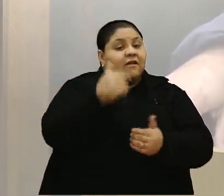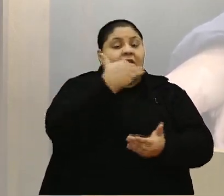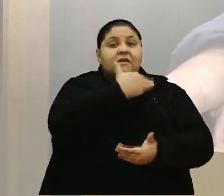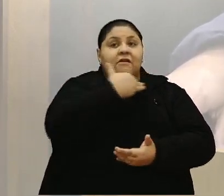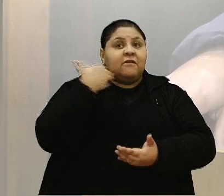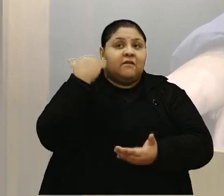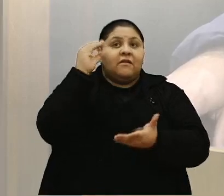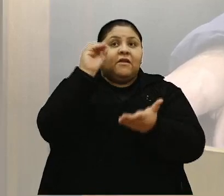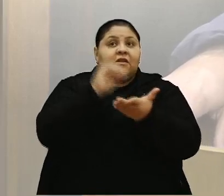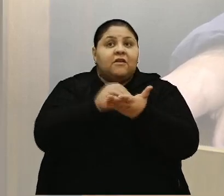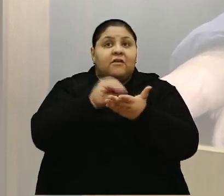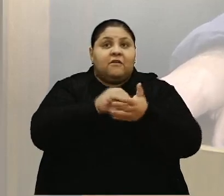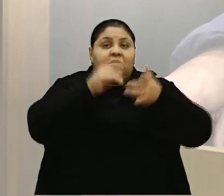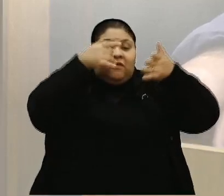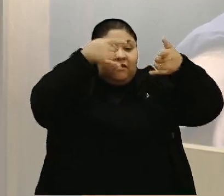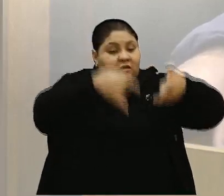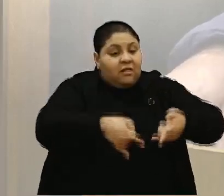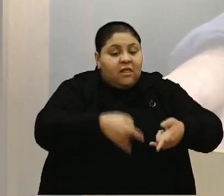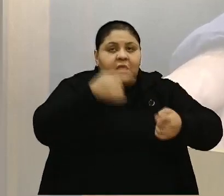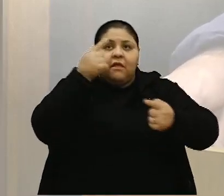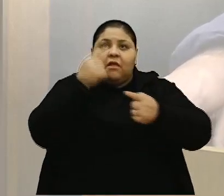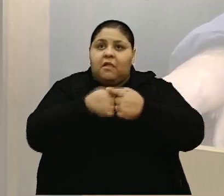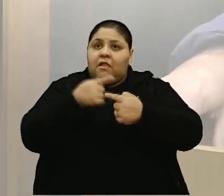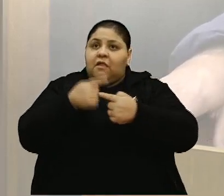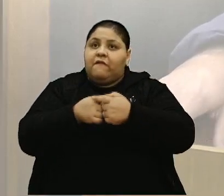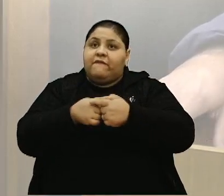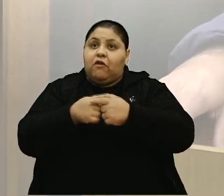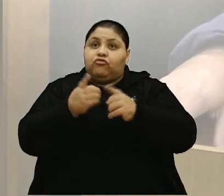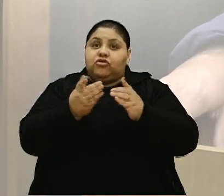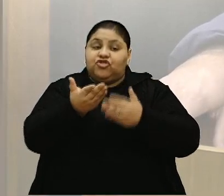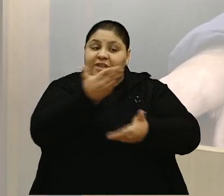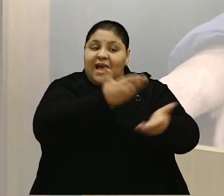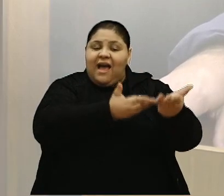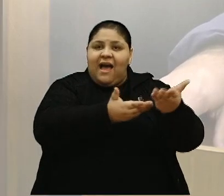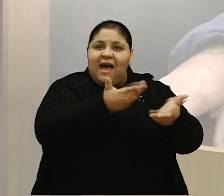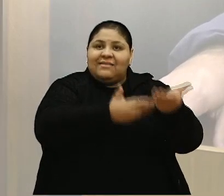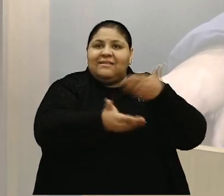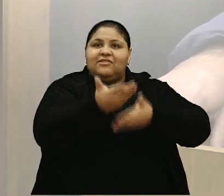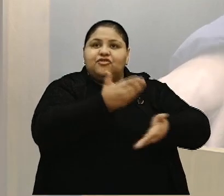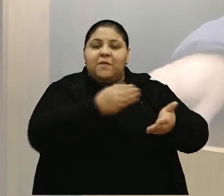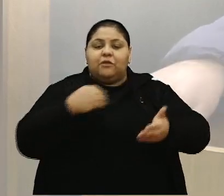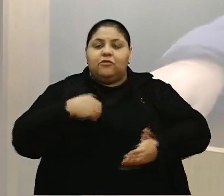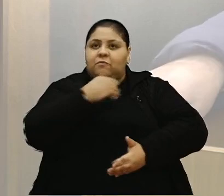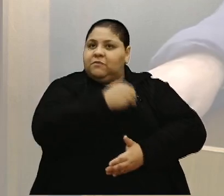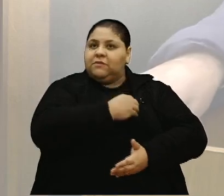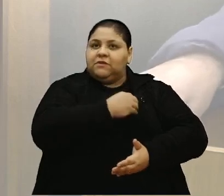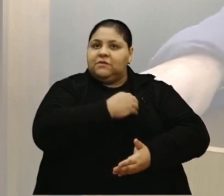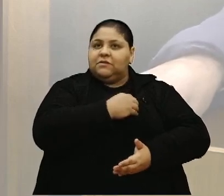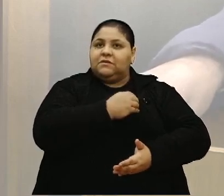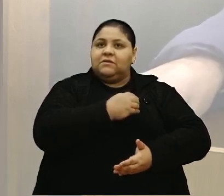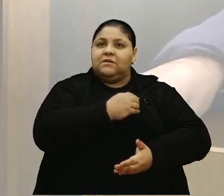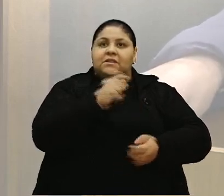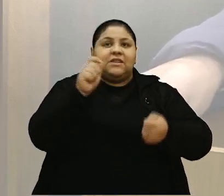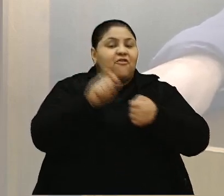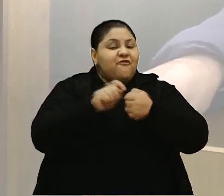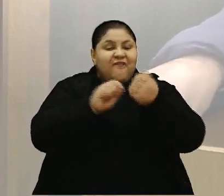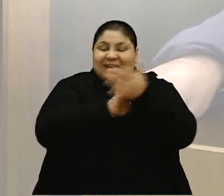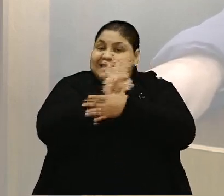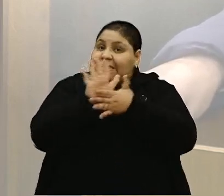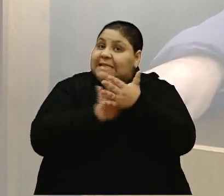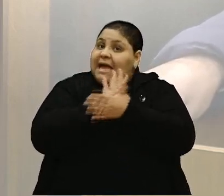falta de leito, por falta de consulta. e não se faz